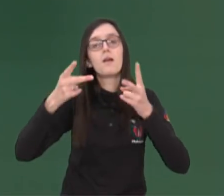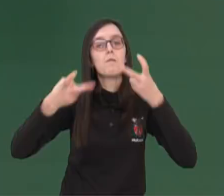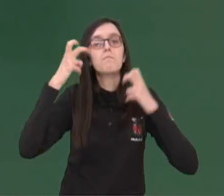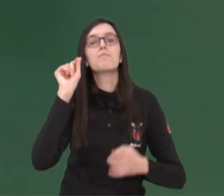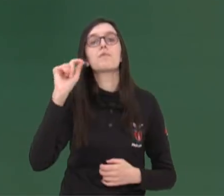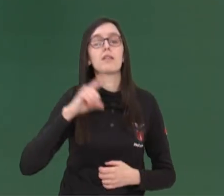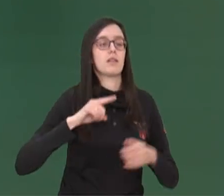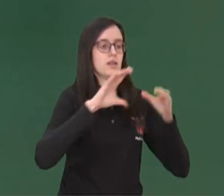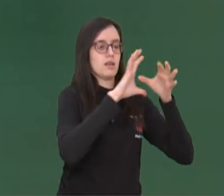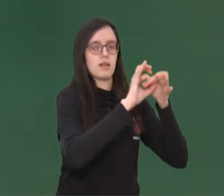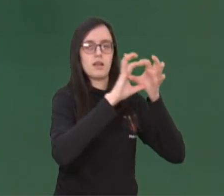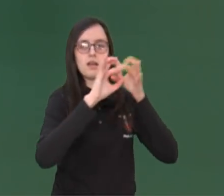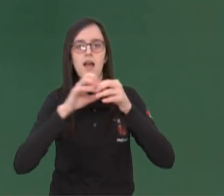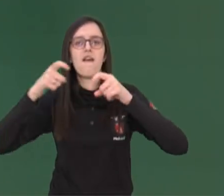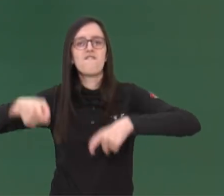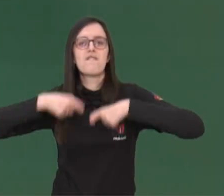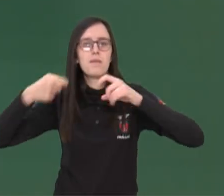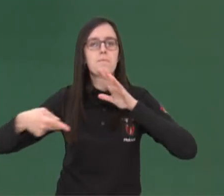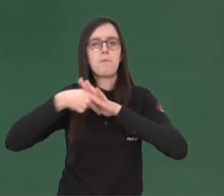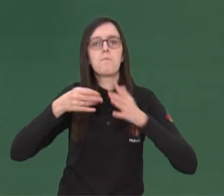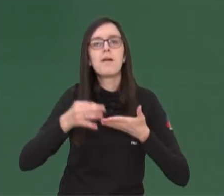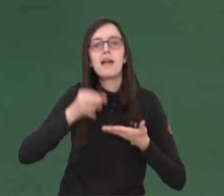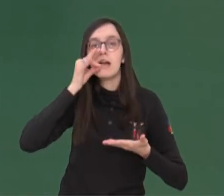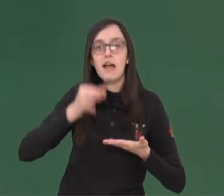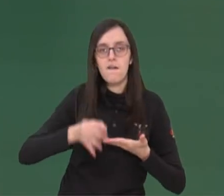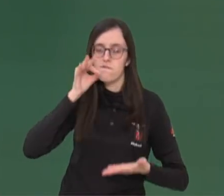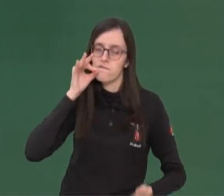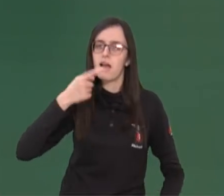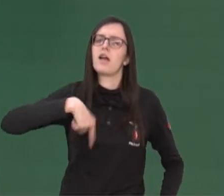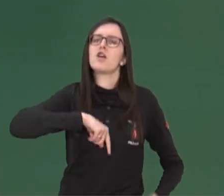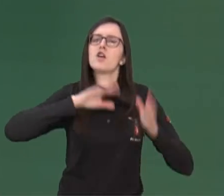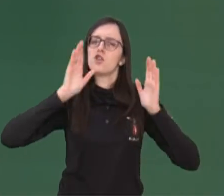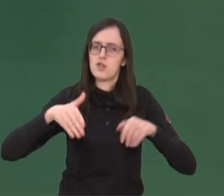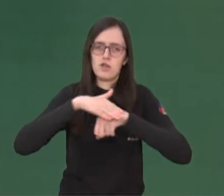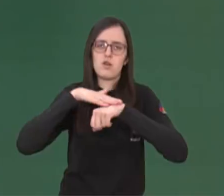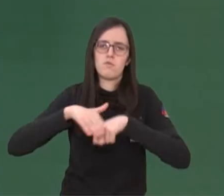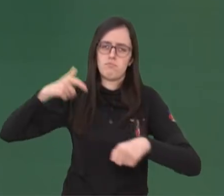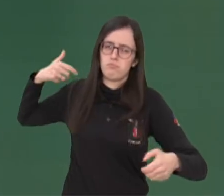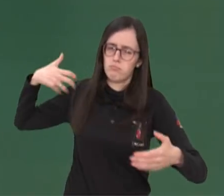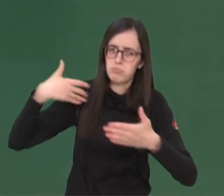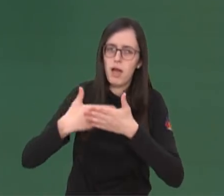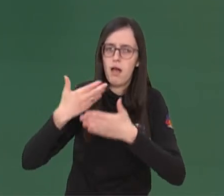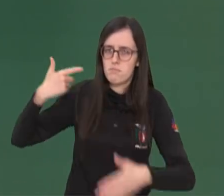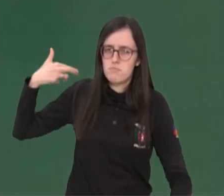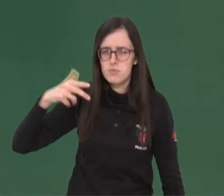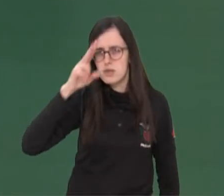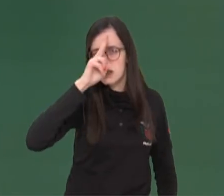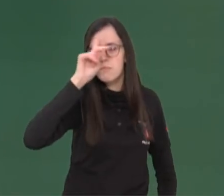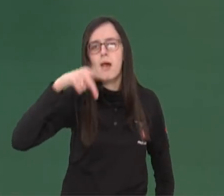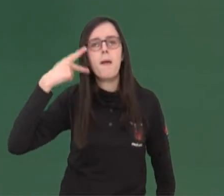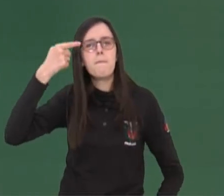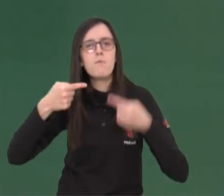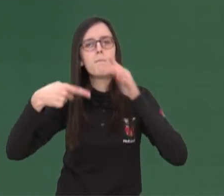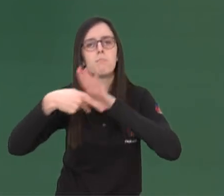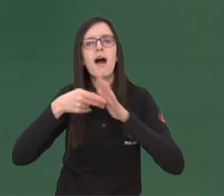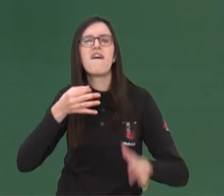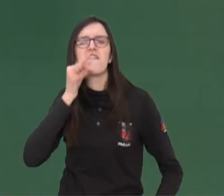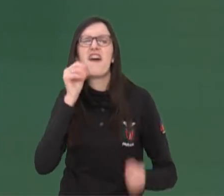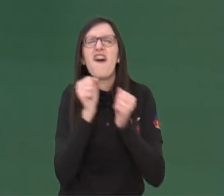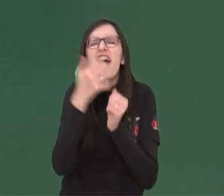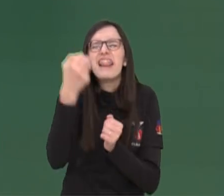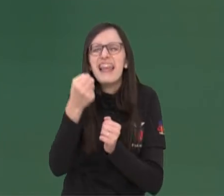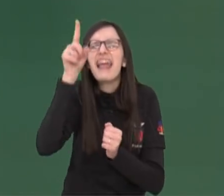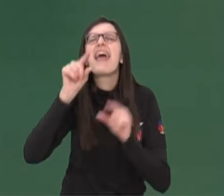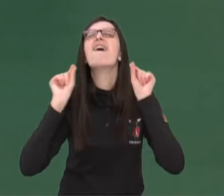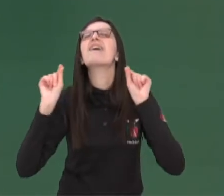que é um contexto das fazendas de café. A gente já falou isso desde as primeiras aulas. Lembra a política do café com leite, o café como